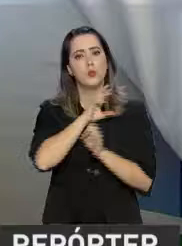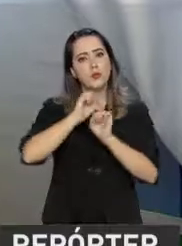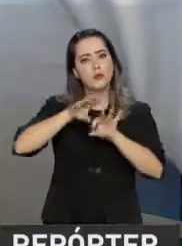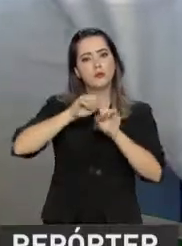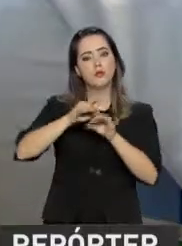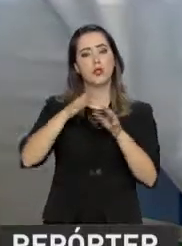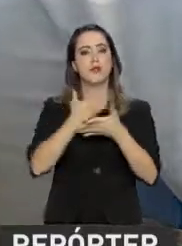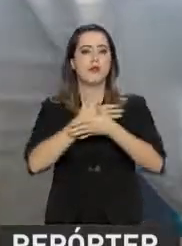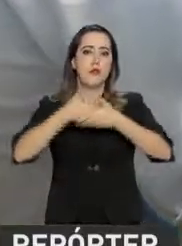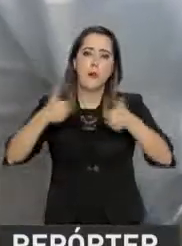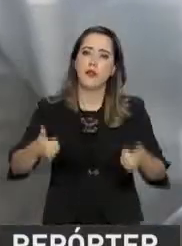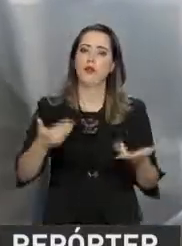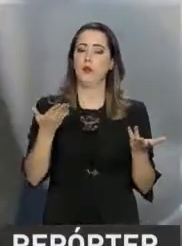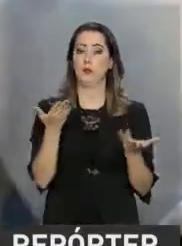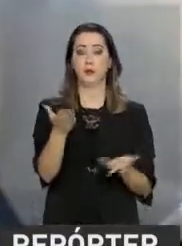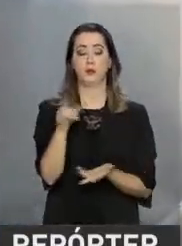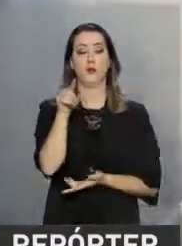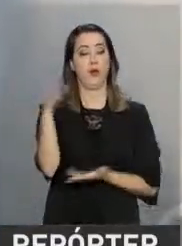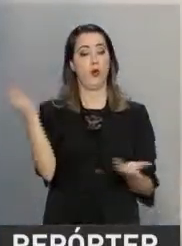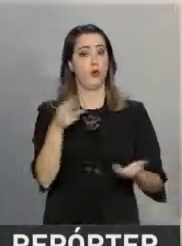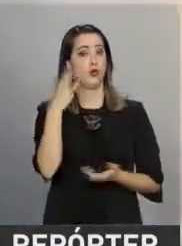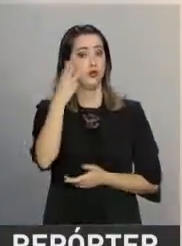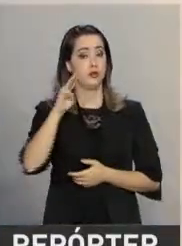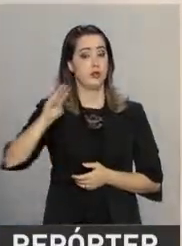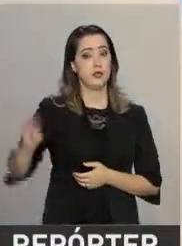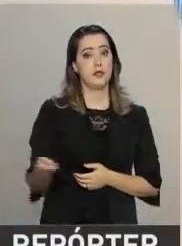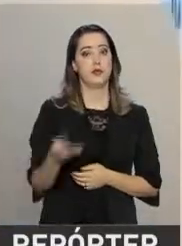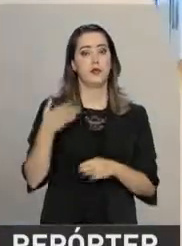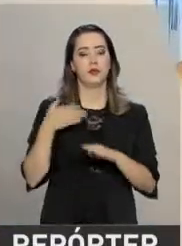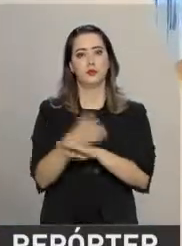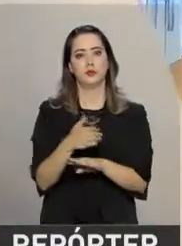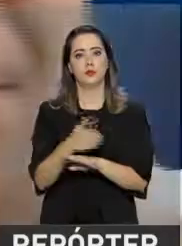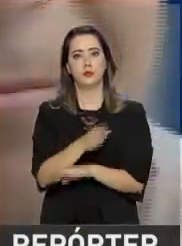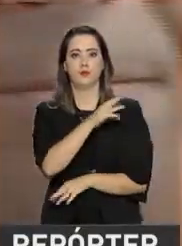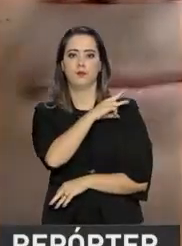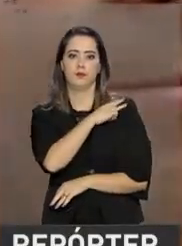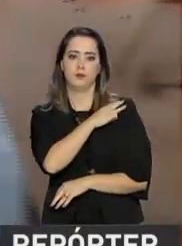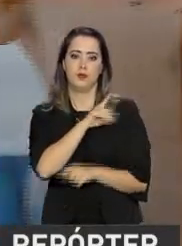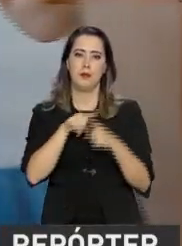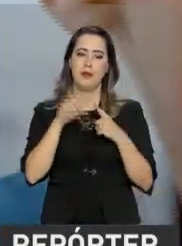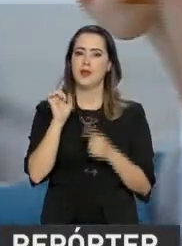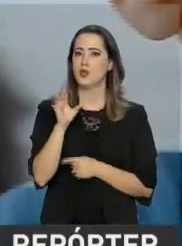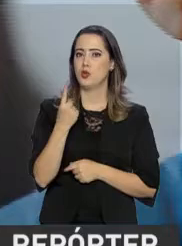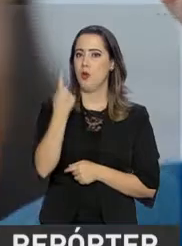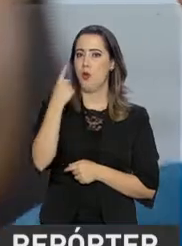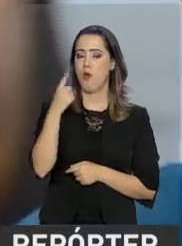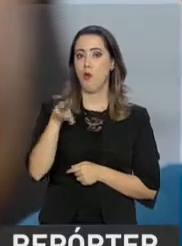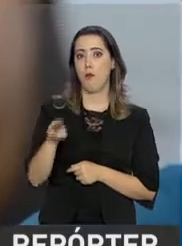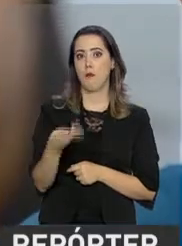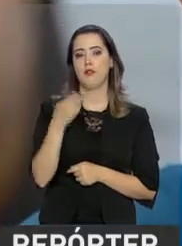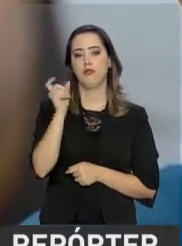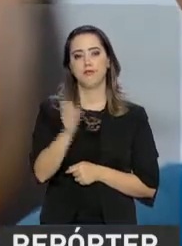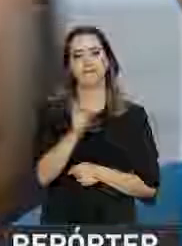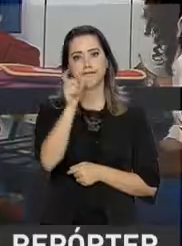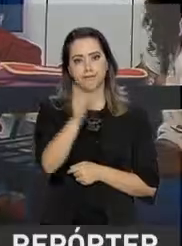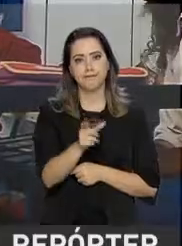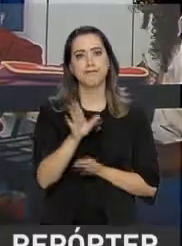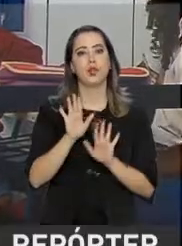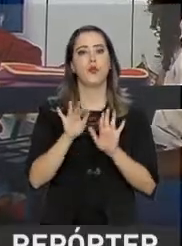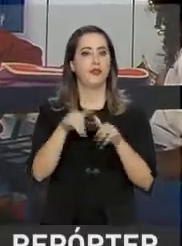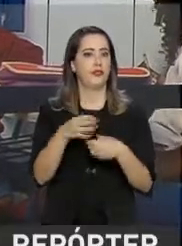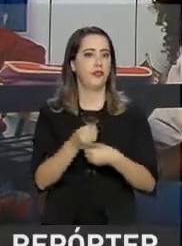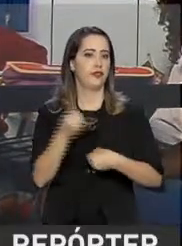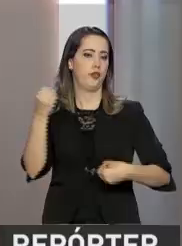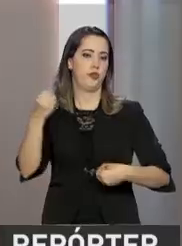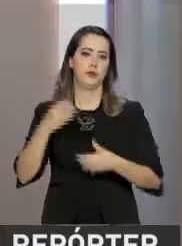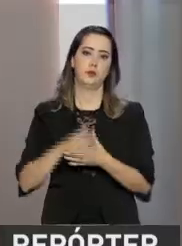estudantes. Hoje, 3 milhões e meio de alunos entram no ensino médio, mas apenas 1 milhão e 800 mil concluem